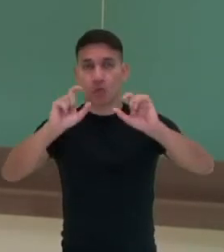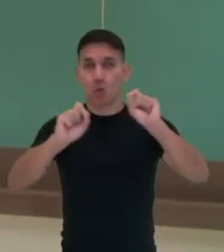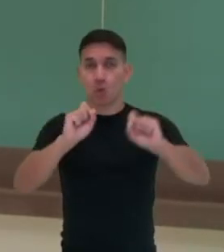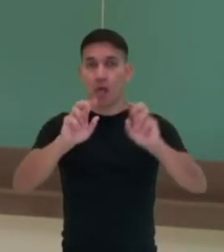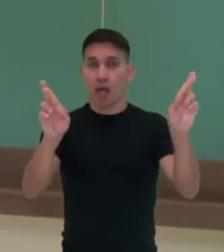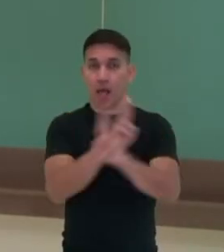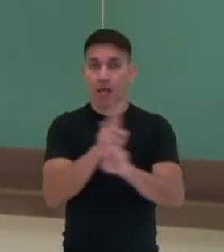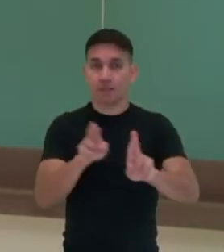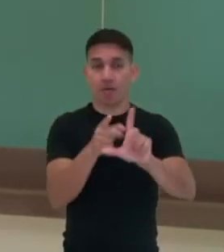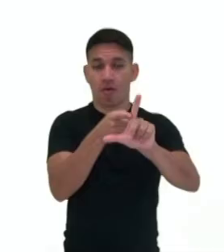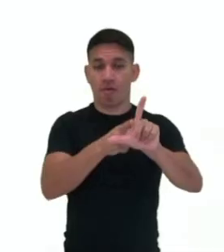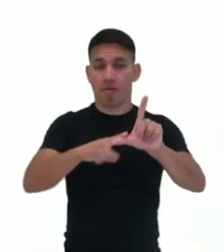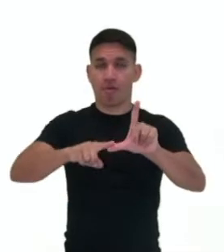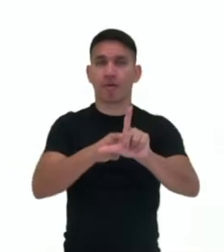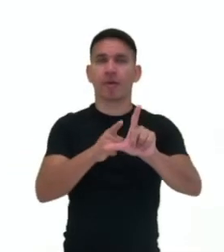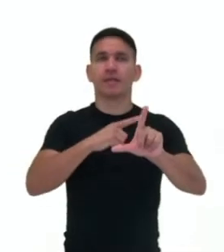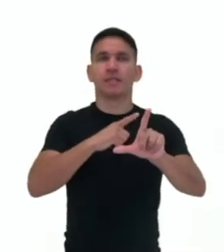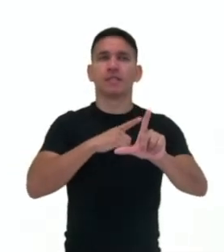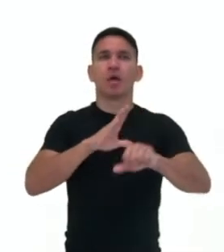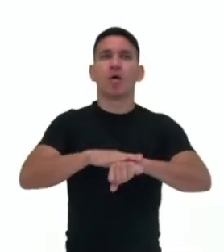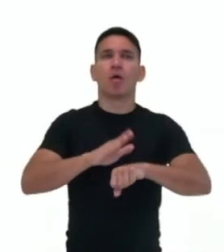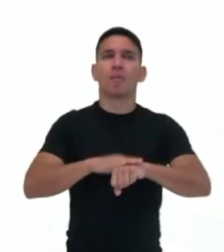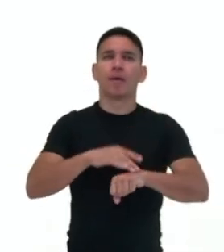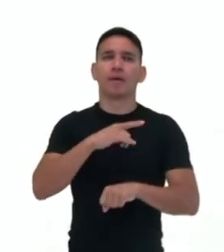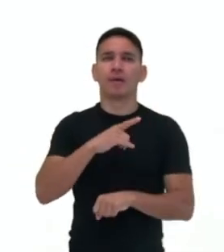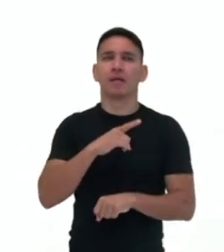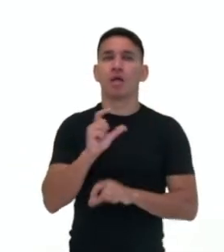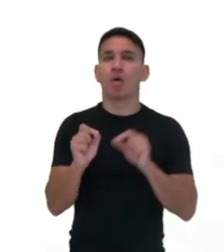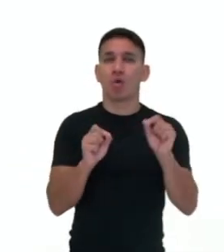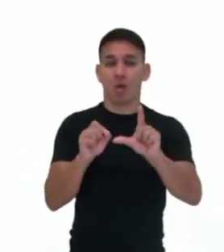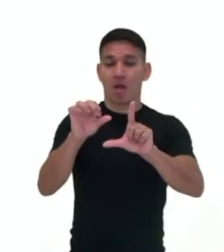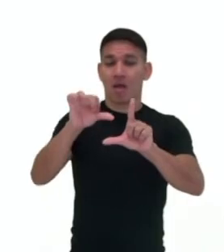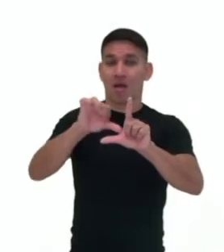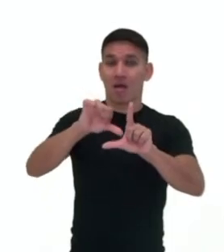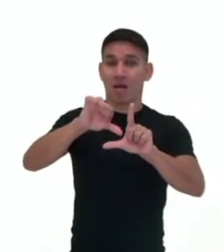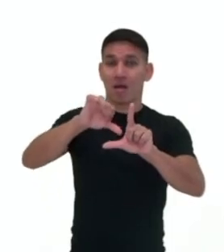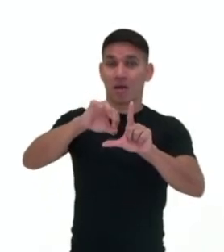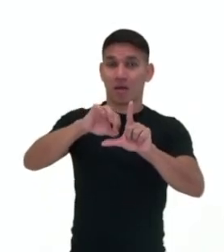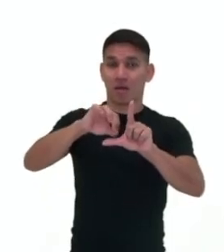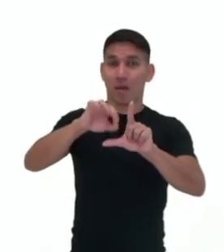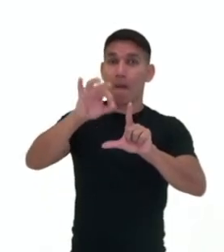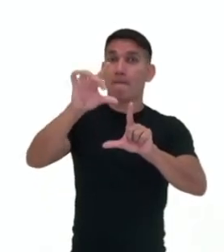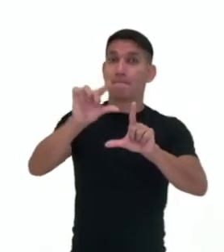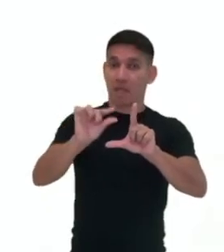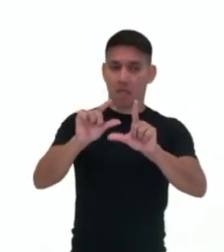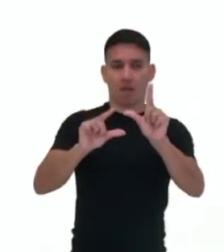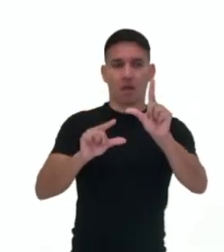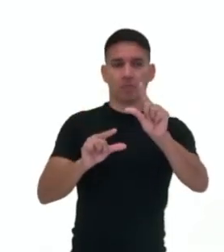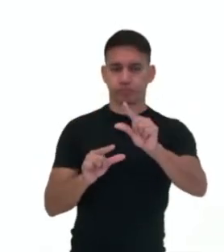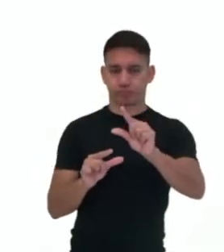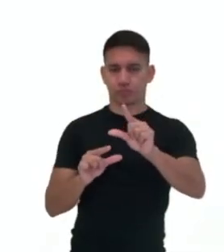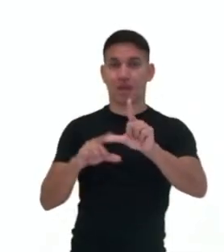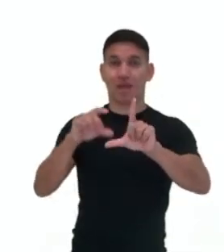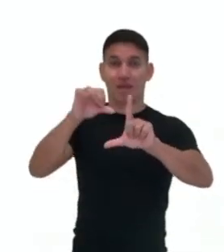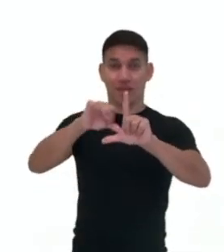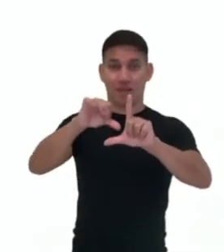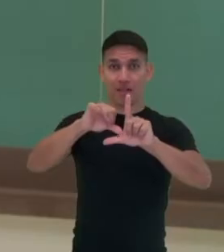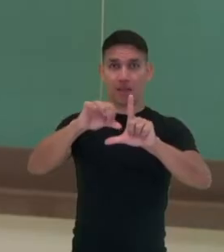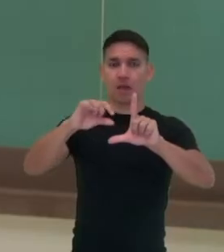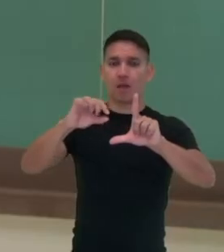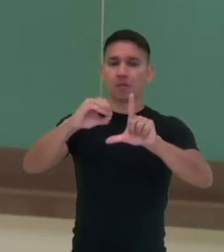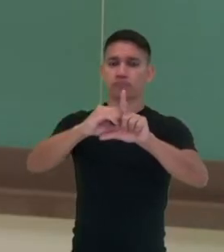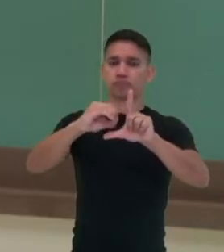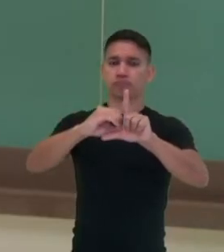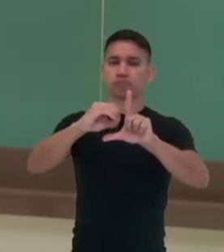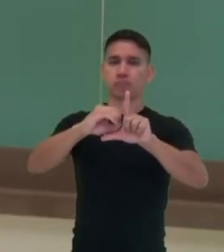ângulos, tá? Quando a gente tem ali um ângulo cuja medida é menor do que 90 graus, menor do que aquele ângulo reto que forma lá